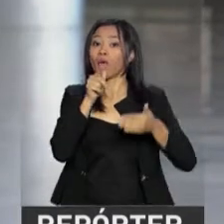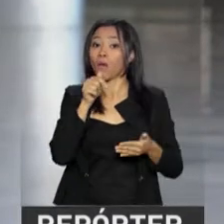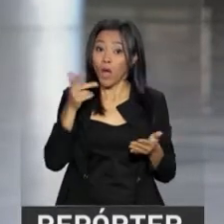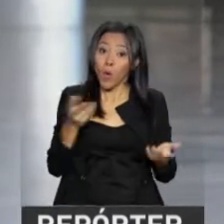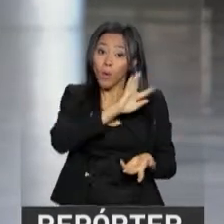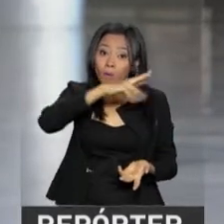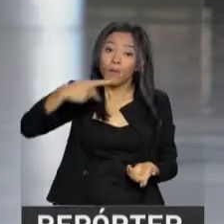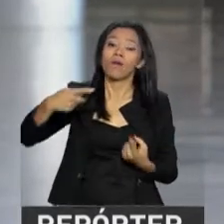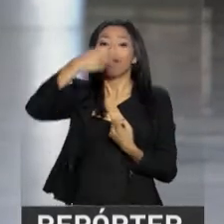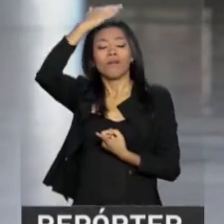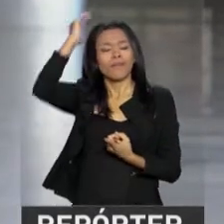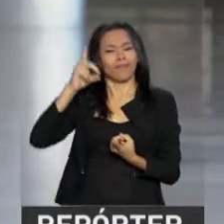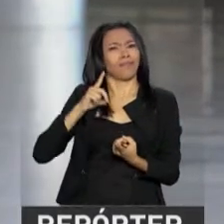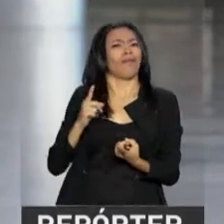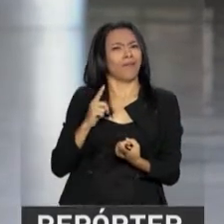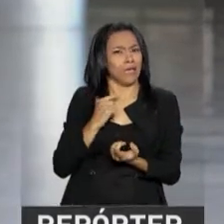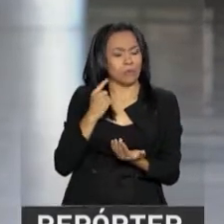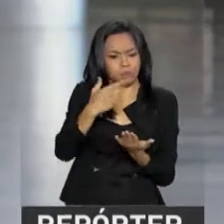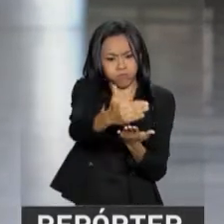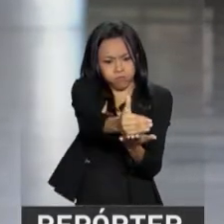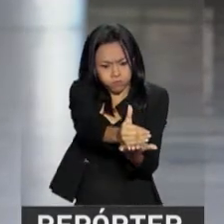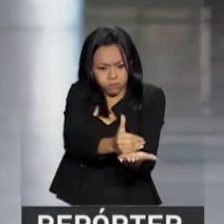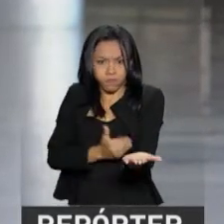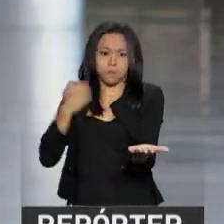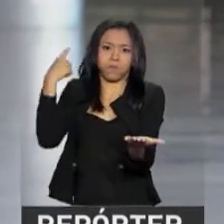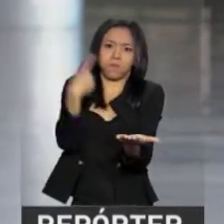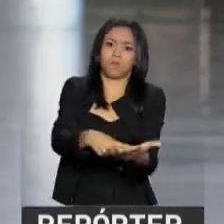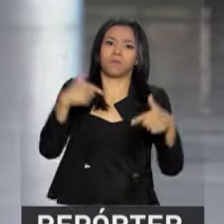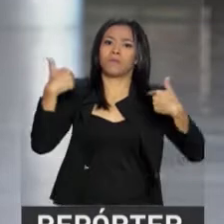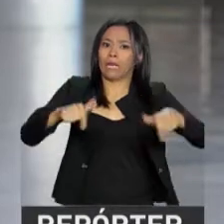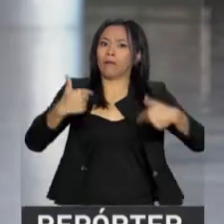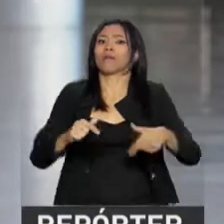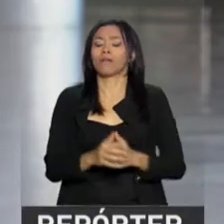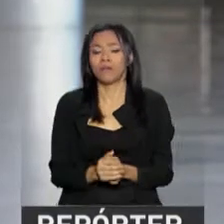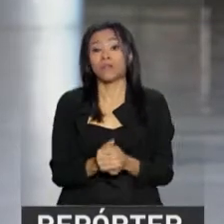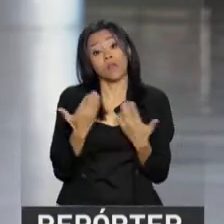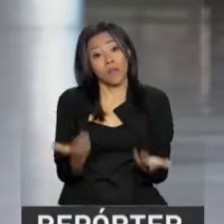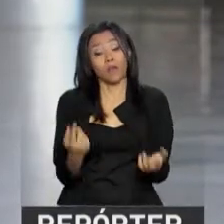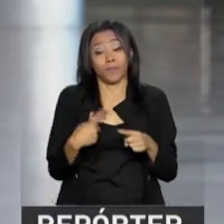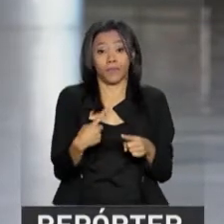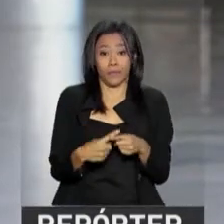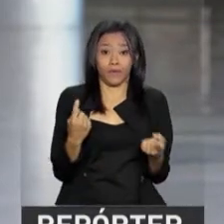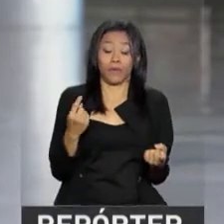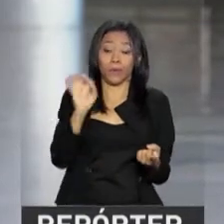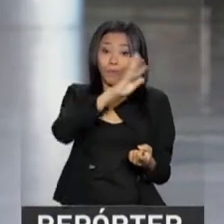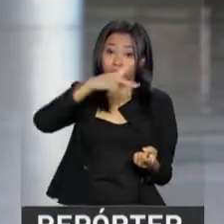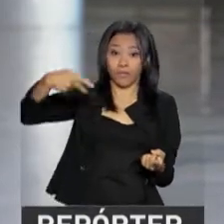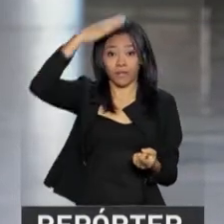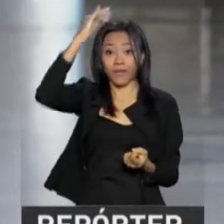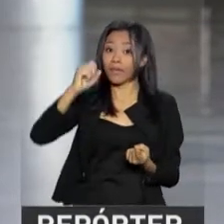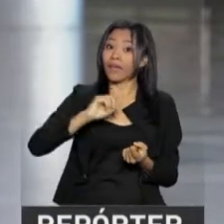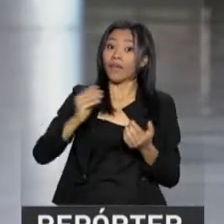michel temer tem uma agenda bem extensa esta tarde aqui no palácio do planalto isso porque o presidente vai receber em audiência vários